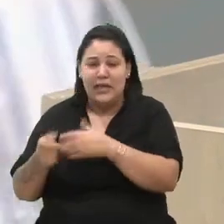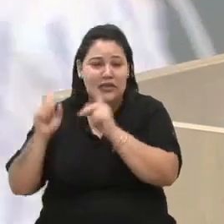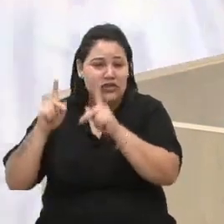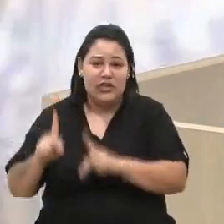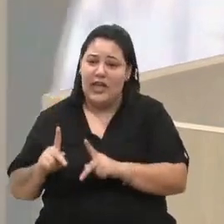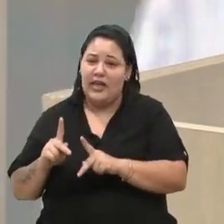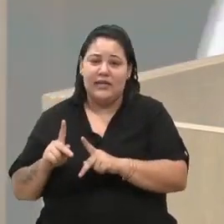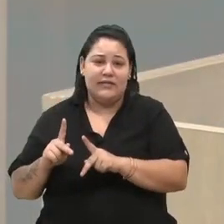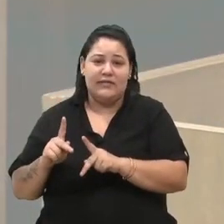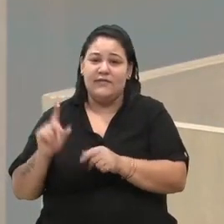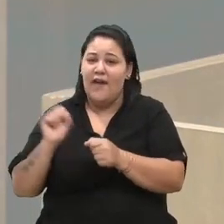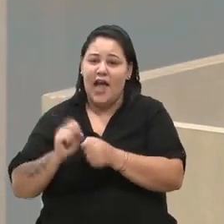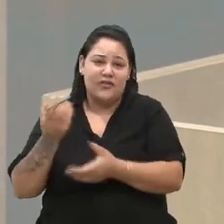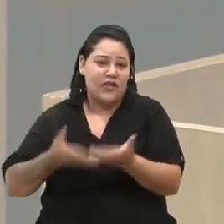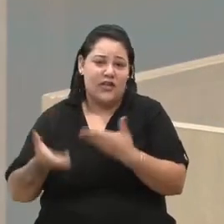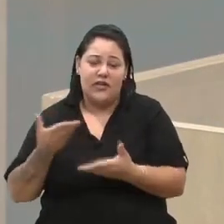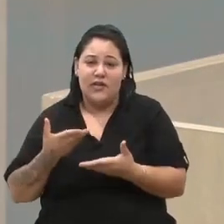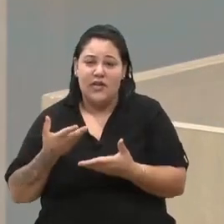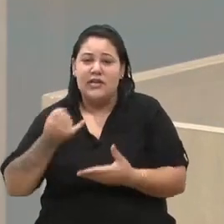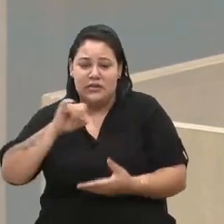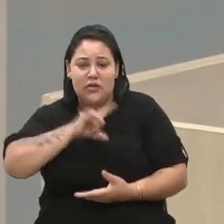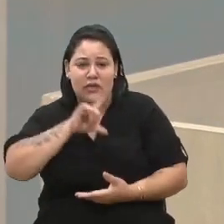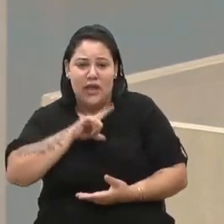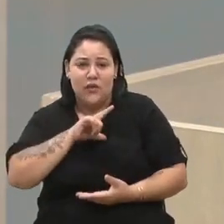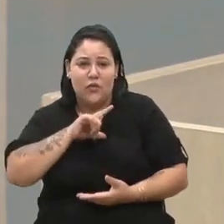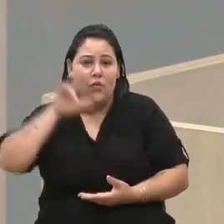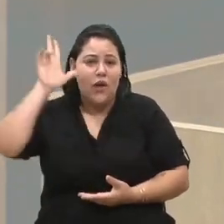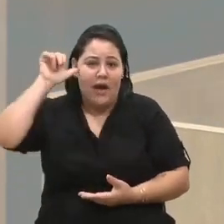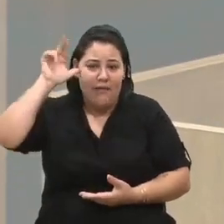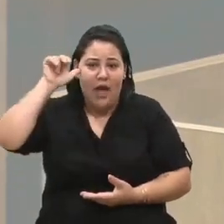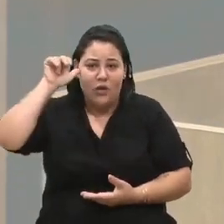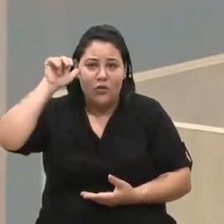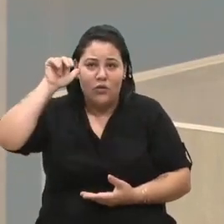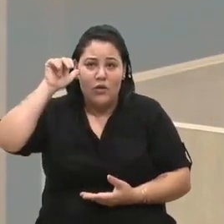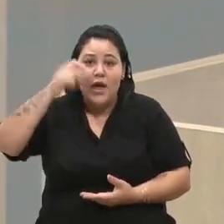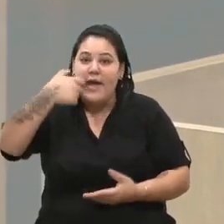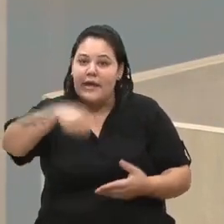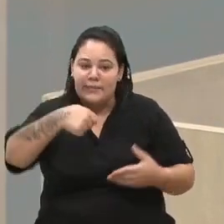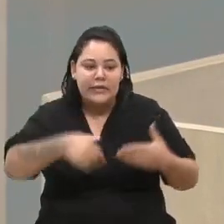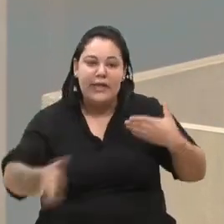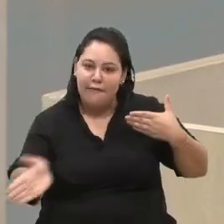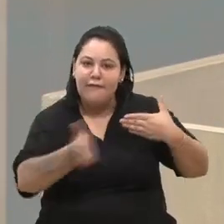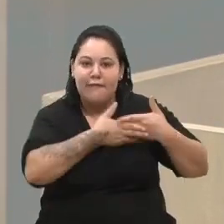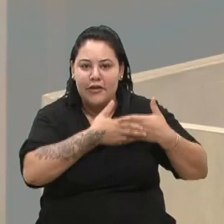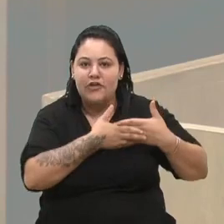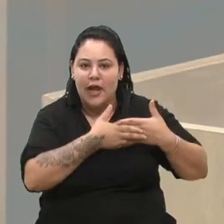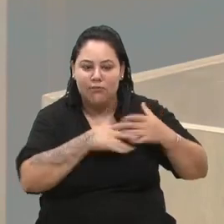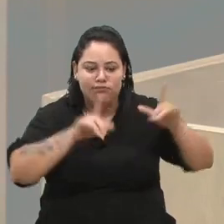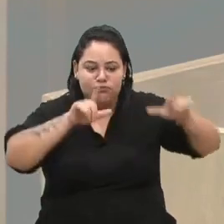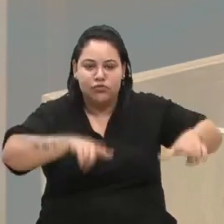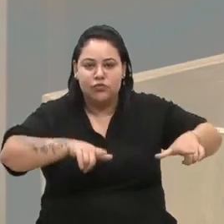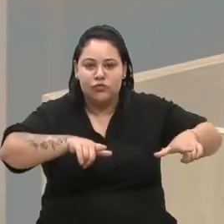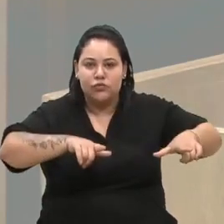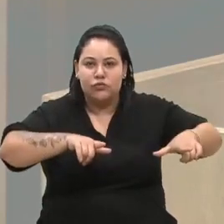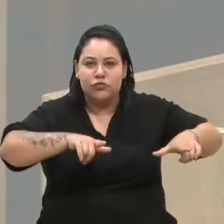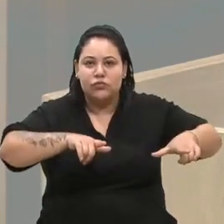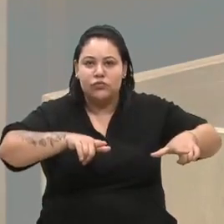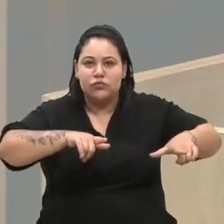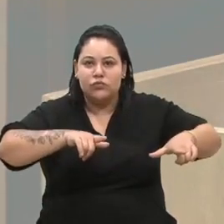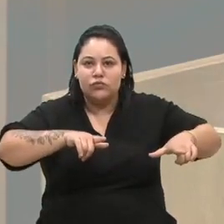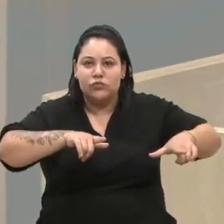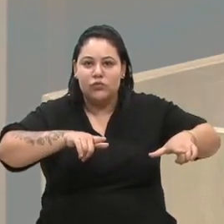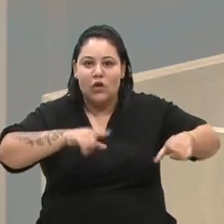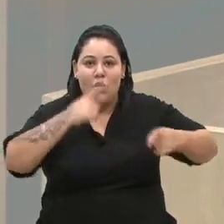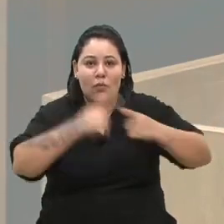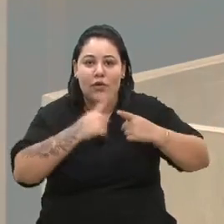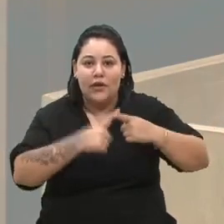lado. Se eu tenho um cavalo, ele tem que estar fechado, ele tem que estar amarrado, porque o cavalo não sabe que não pode